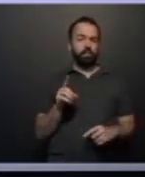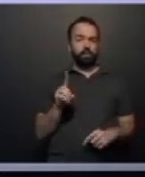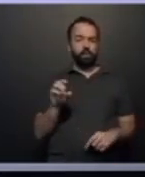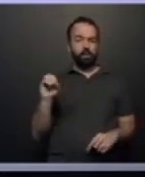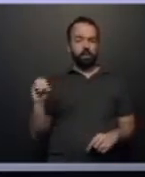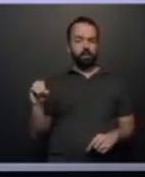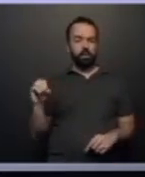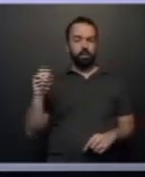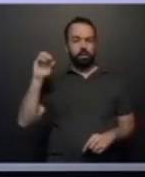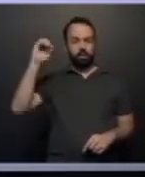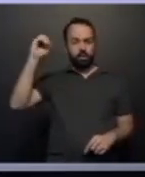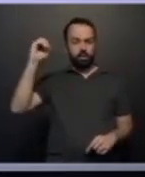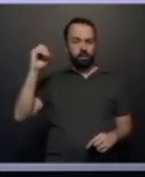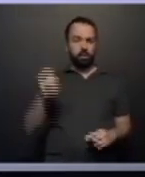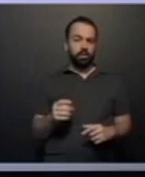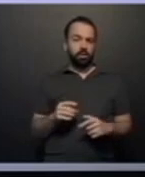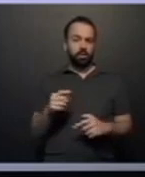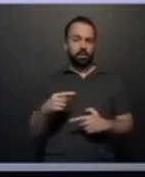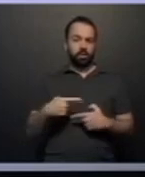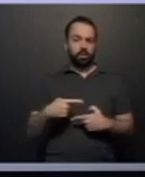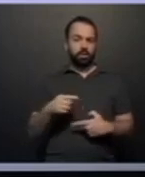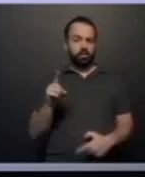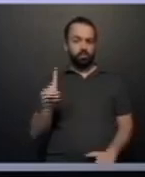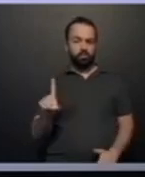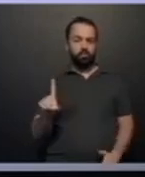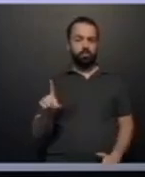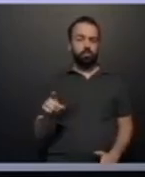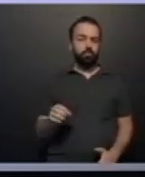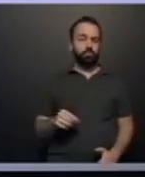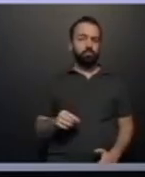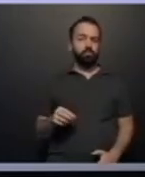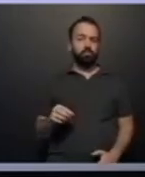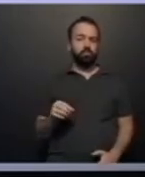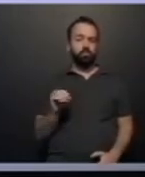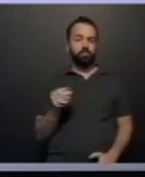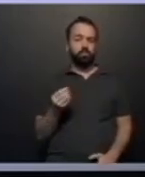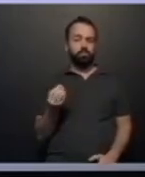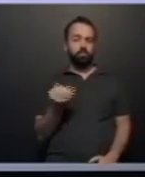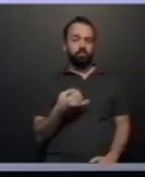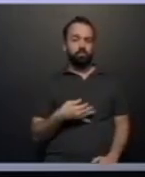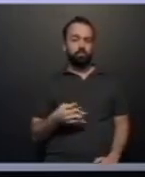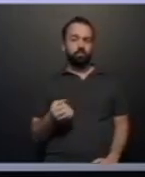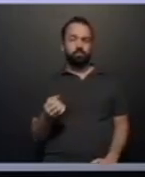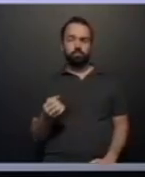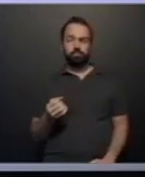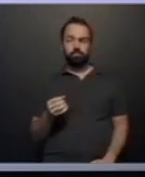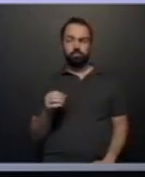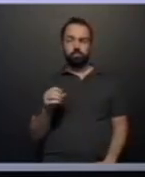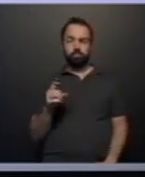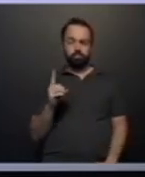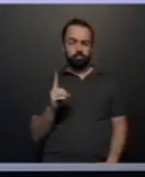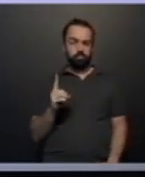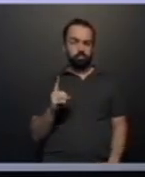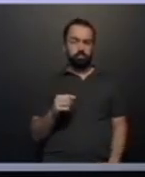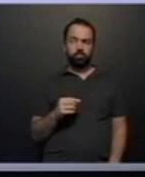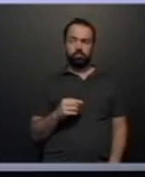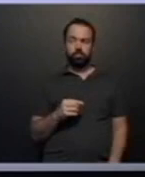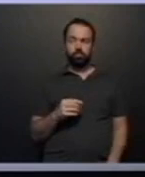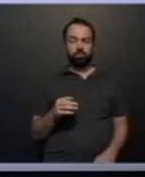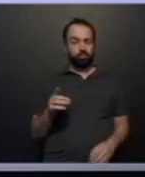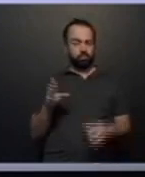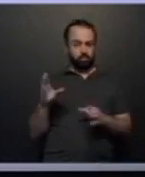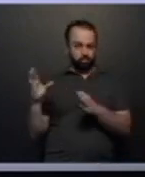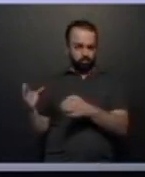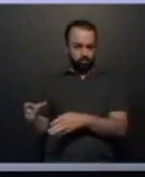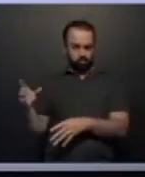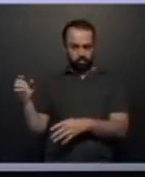1. 3 vezes 1, 3. Agora, na coluna do sistema binário, nós